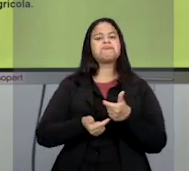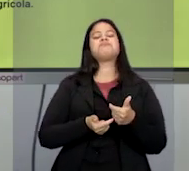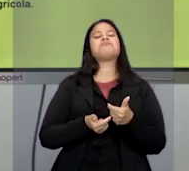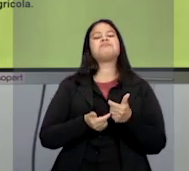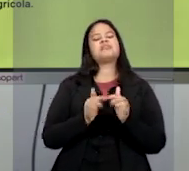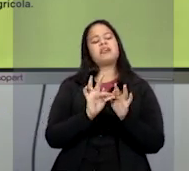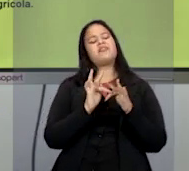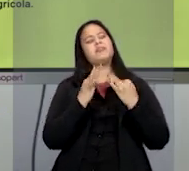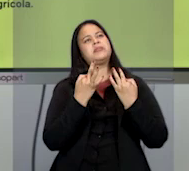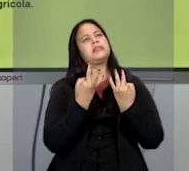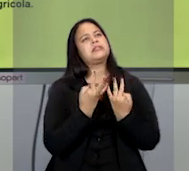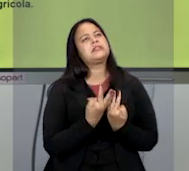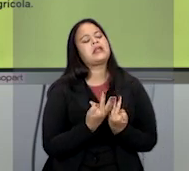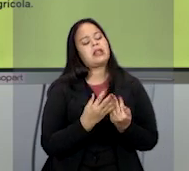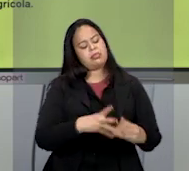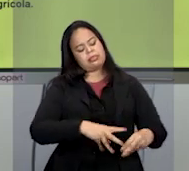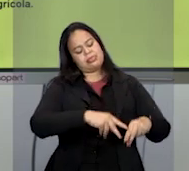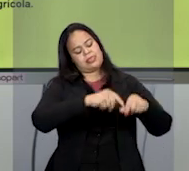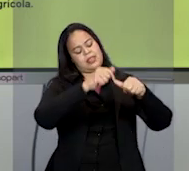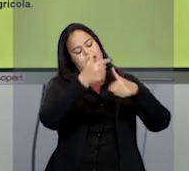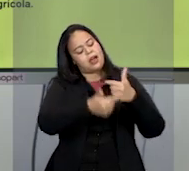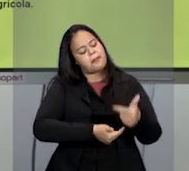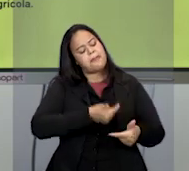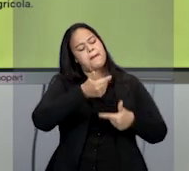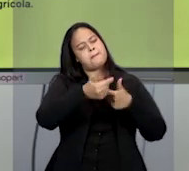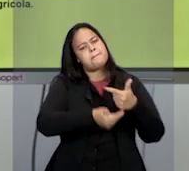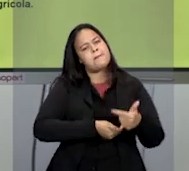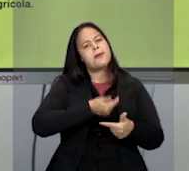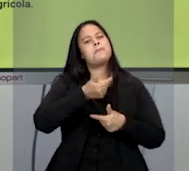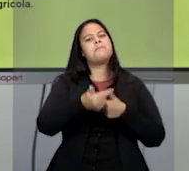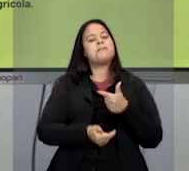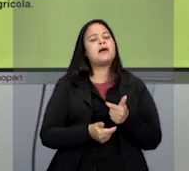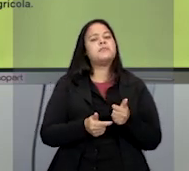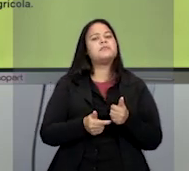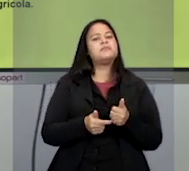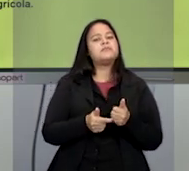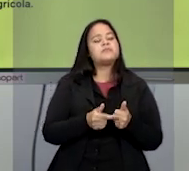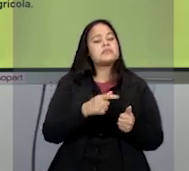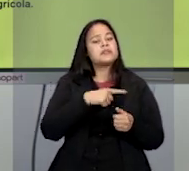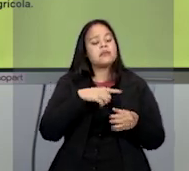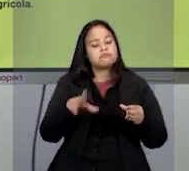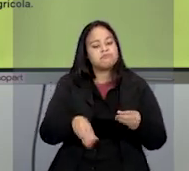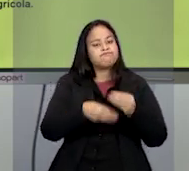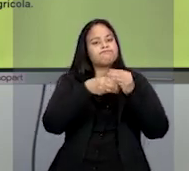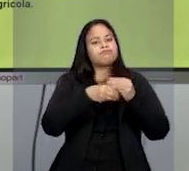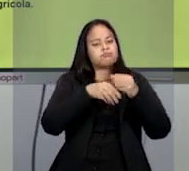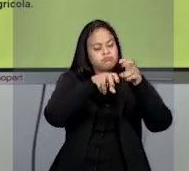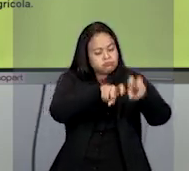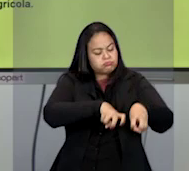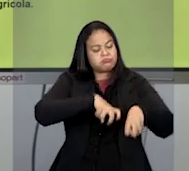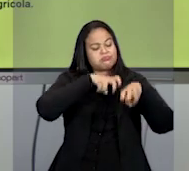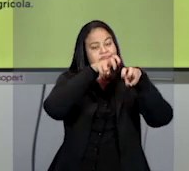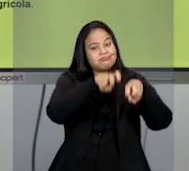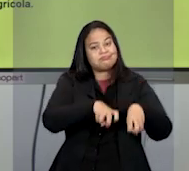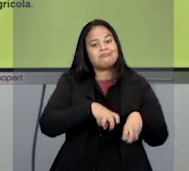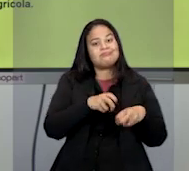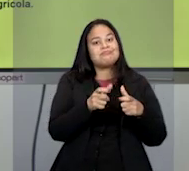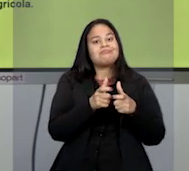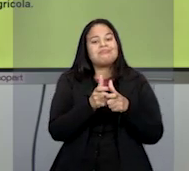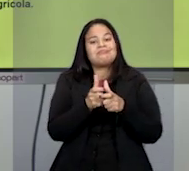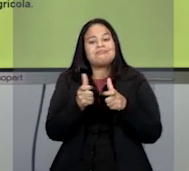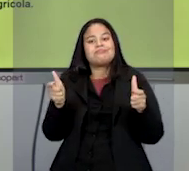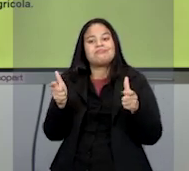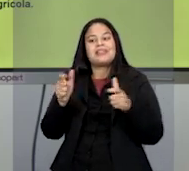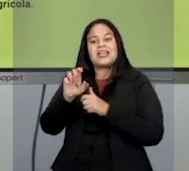coisa familiar, né, aquela terra na qual ele produz, ou seja, que agrega a esse latifúndio, automaticamente vai ter uma intensificação do